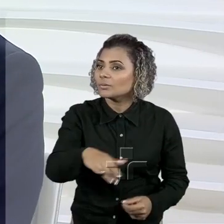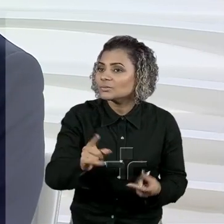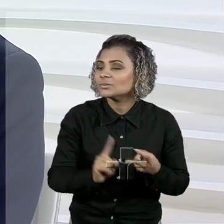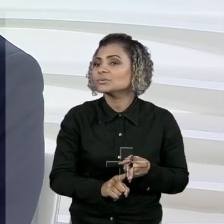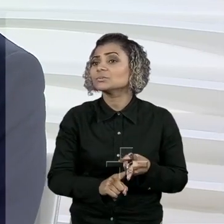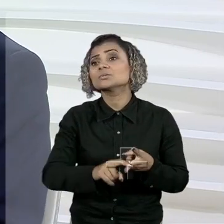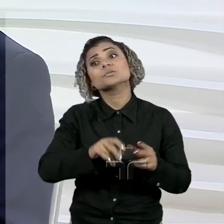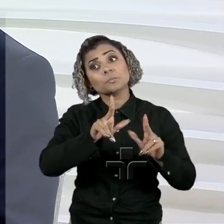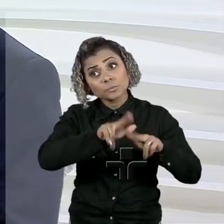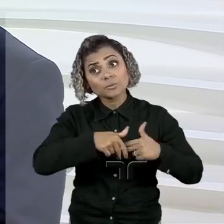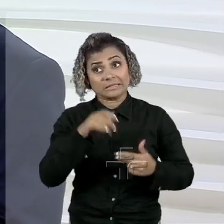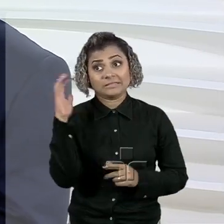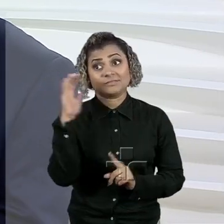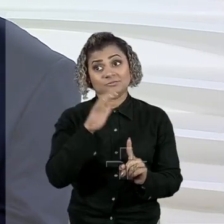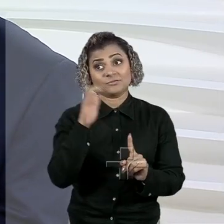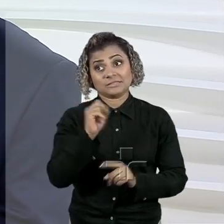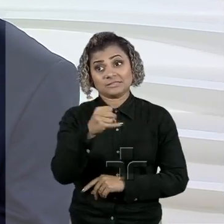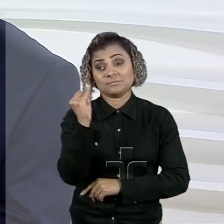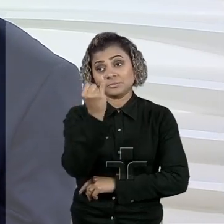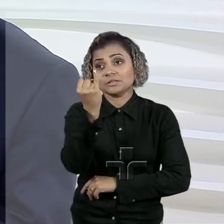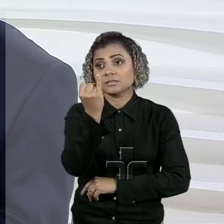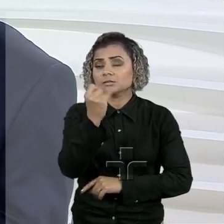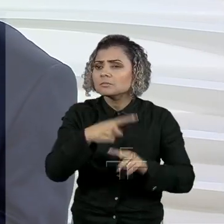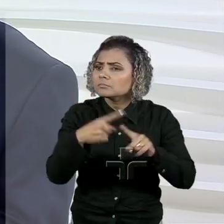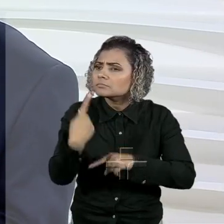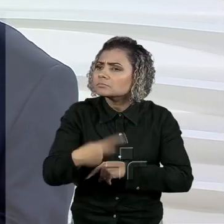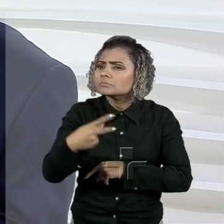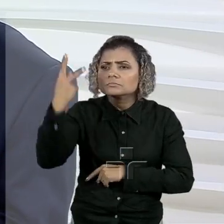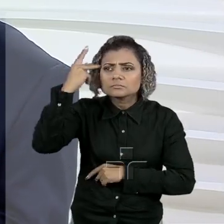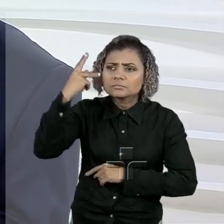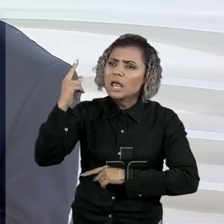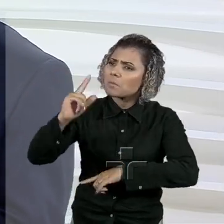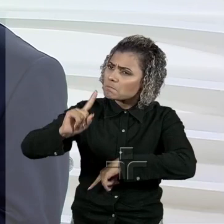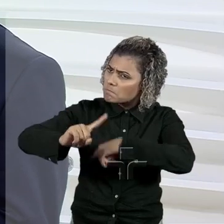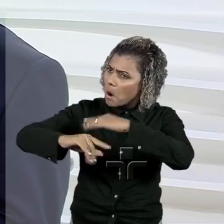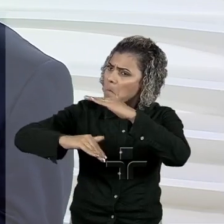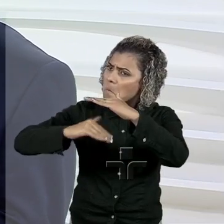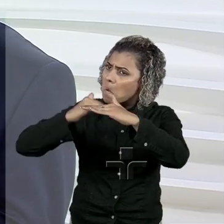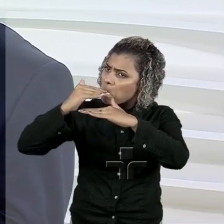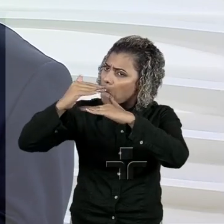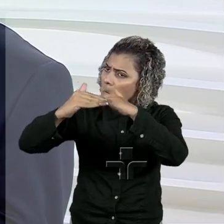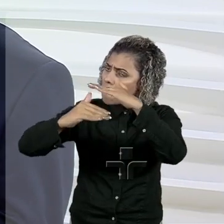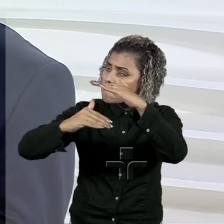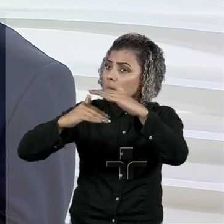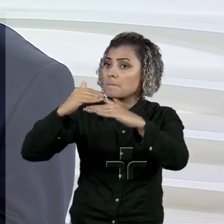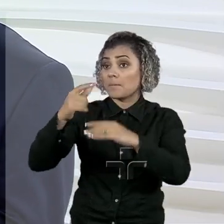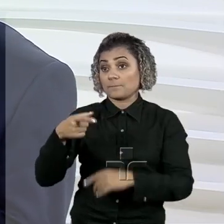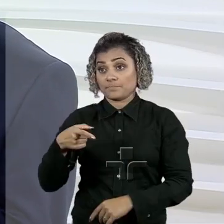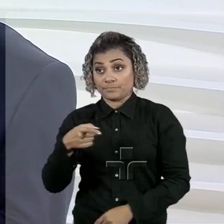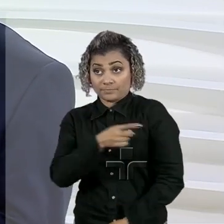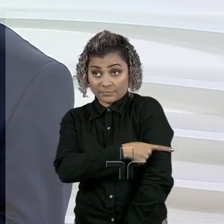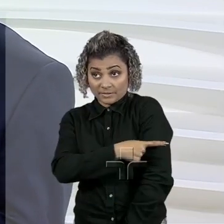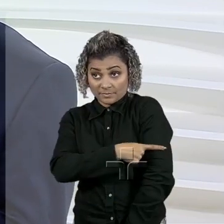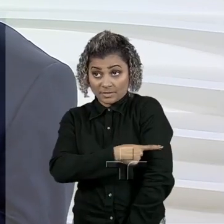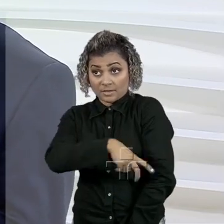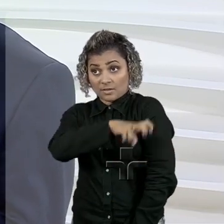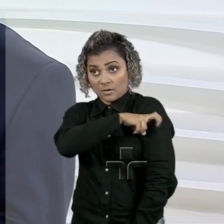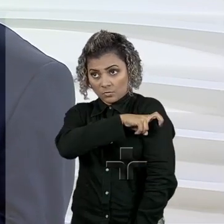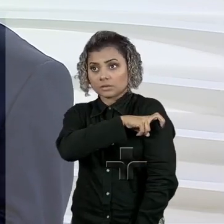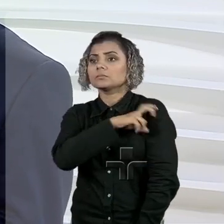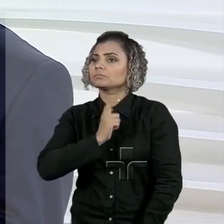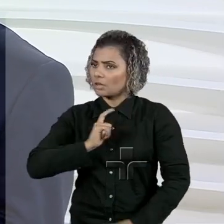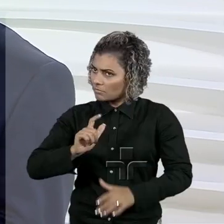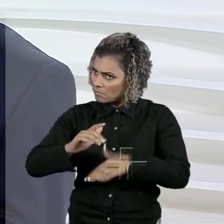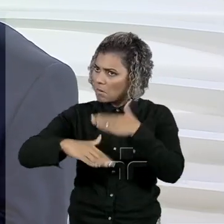tudo é importante. Ao mesmo tempo, São Paulo avançou ao longo do tempo, sim, especialmente no 1º ao 5º ano, teve um crescimento